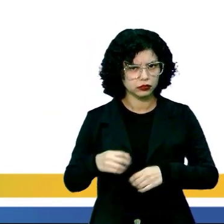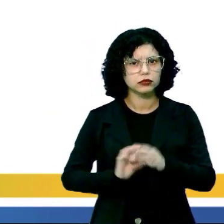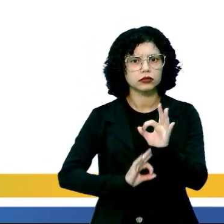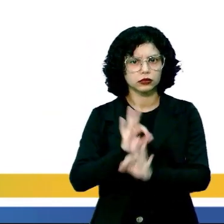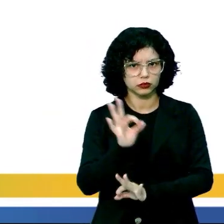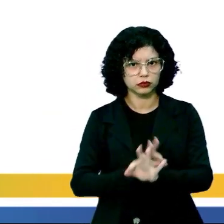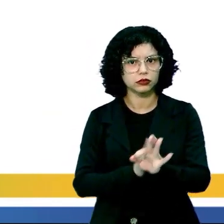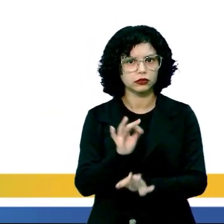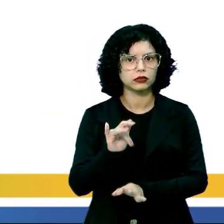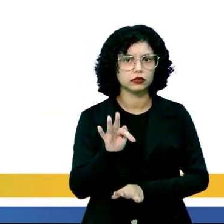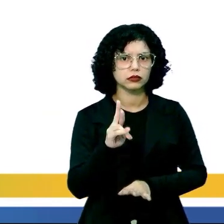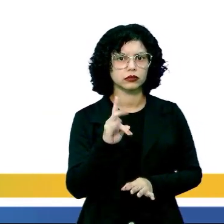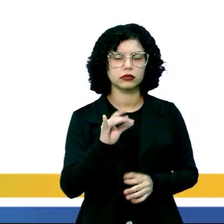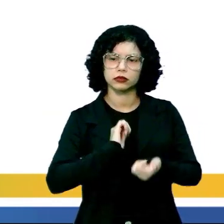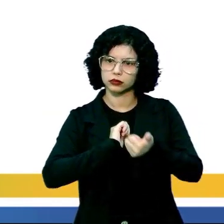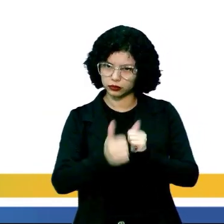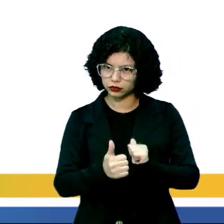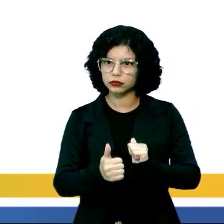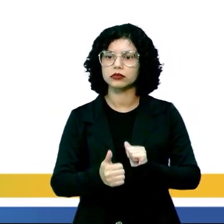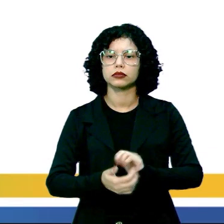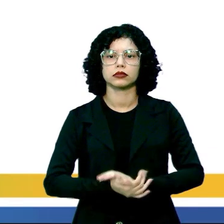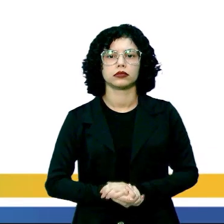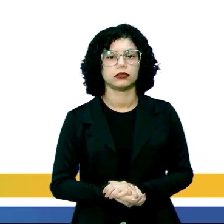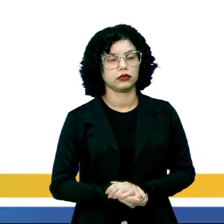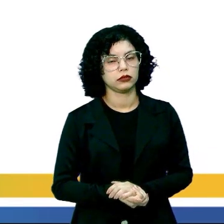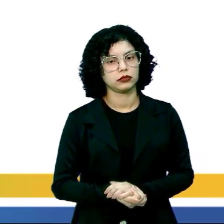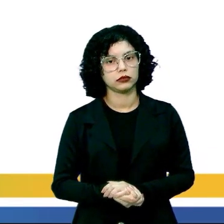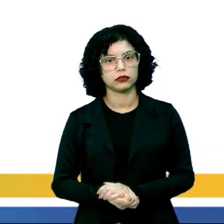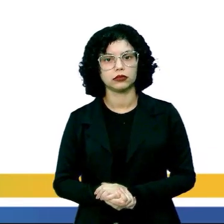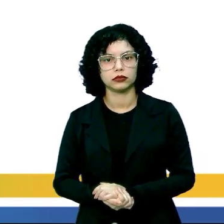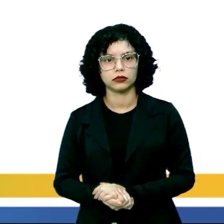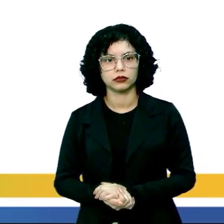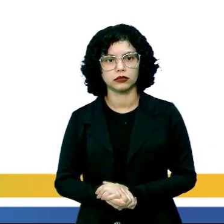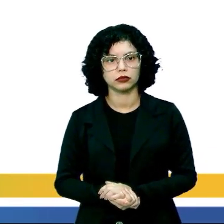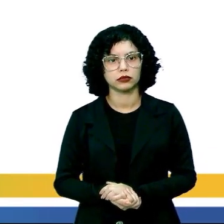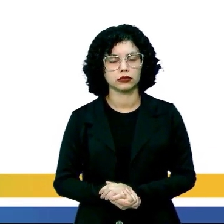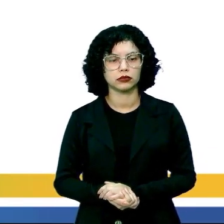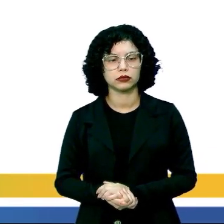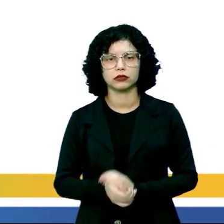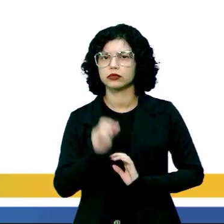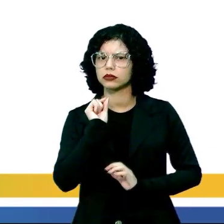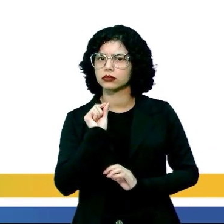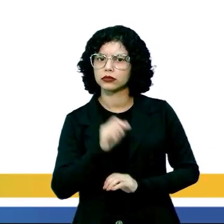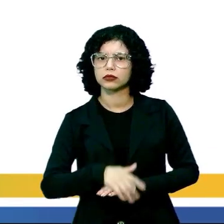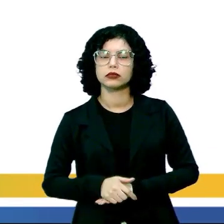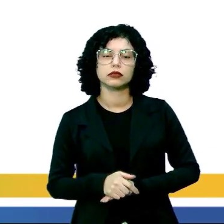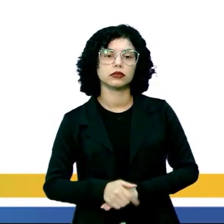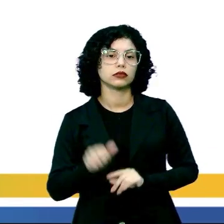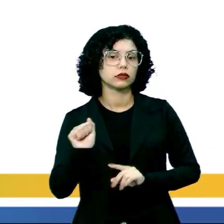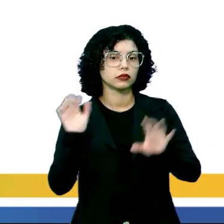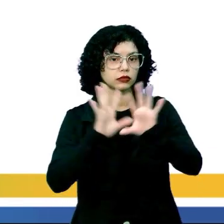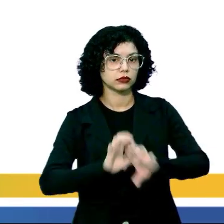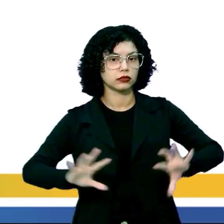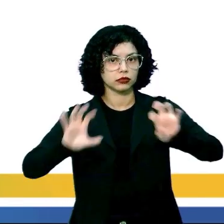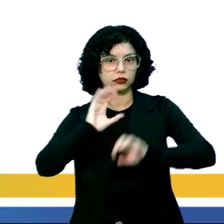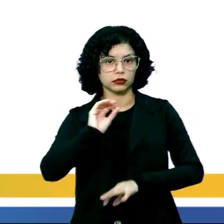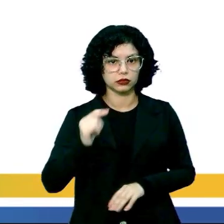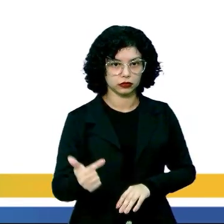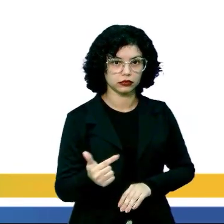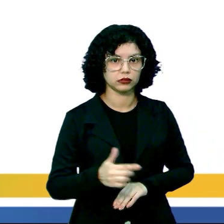cardiovascular, pois permite a manutenção do fluxo adequado. De que, pessoal? Alternativa A,